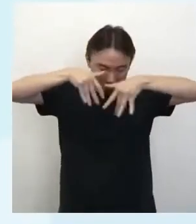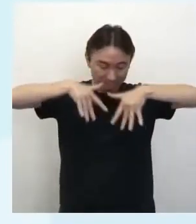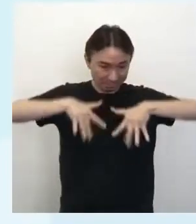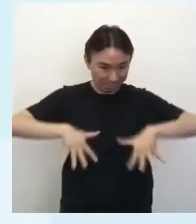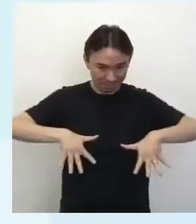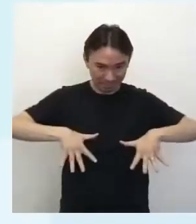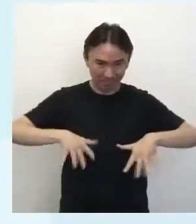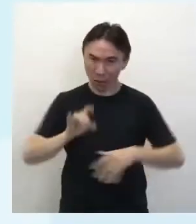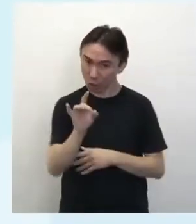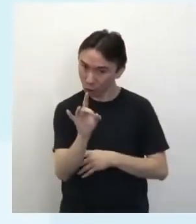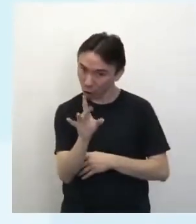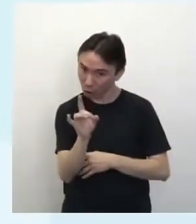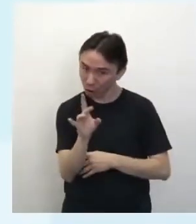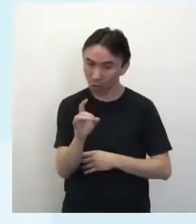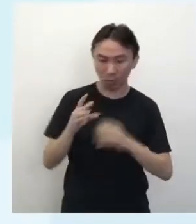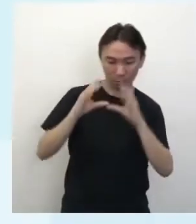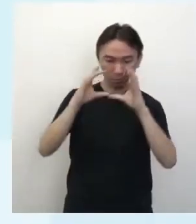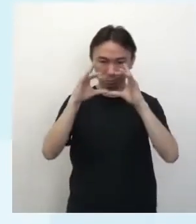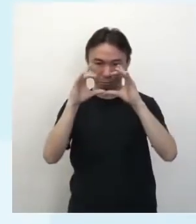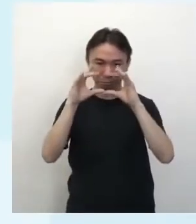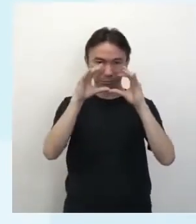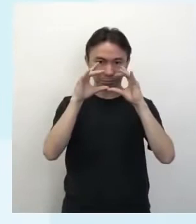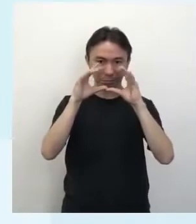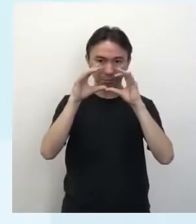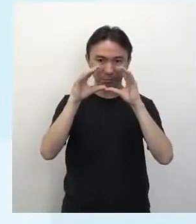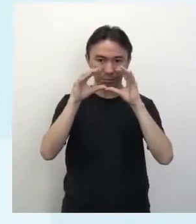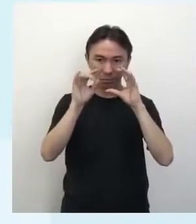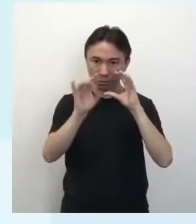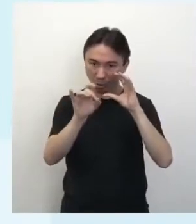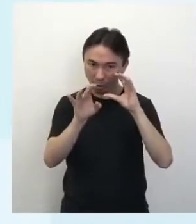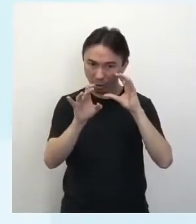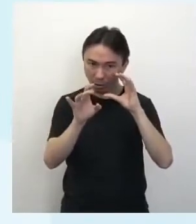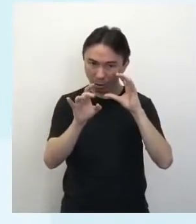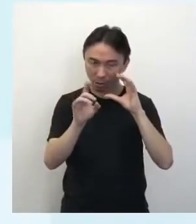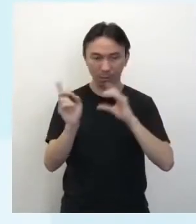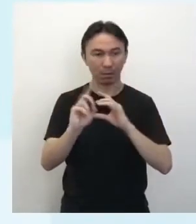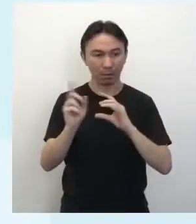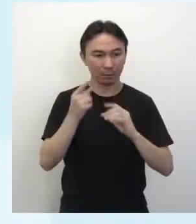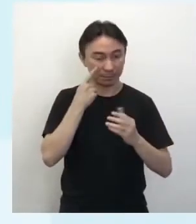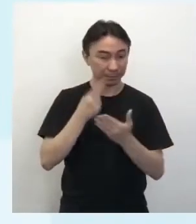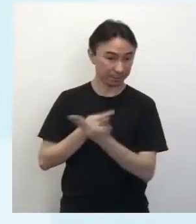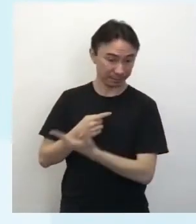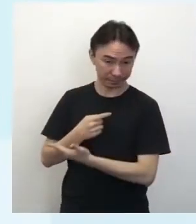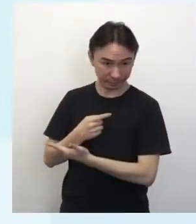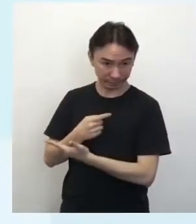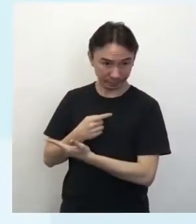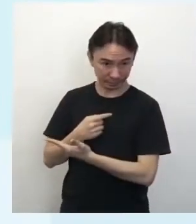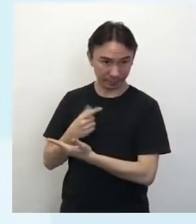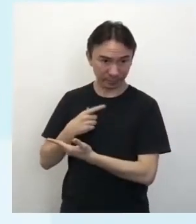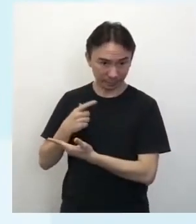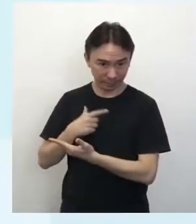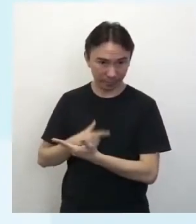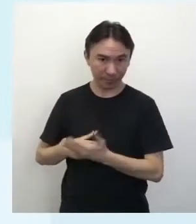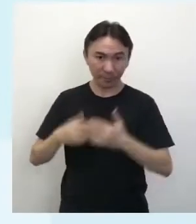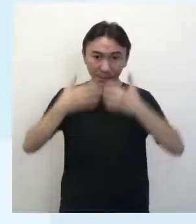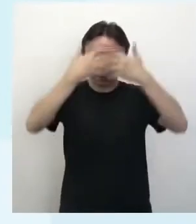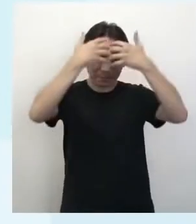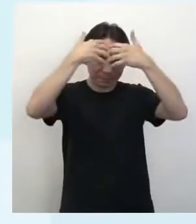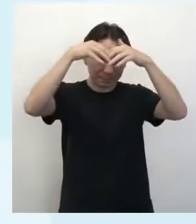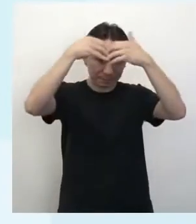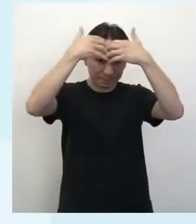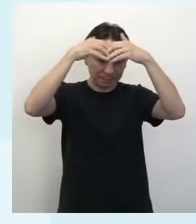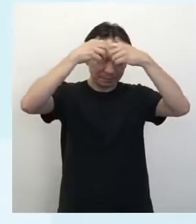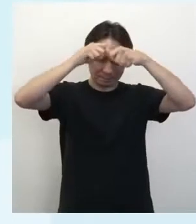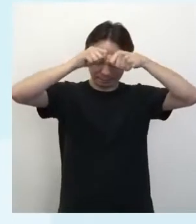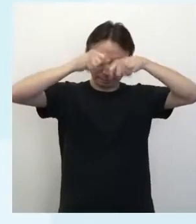resume a cérebro, tá bom? Vamos dar uma olhadinha aí, ó. Você tem o sistema nervoso central. Quem é o sistema nervoso